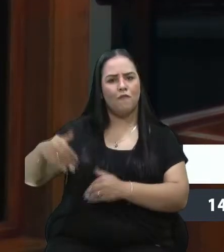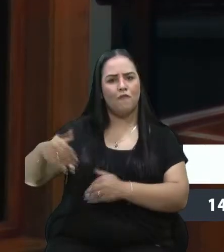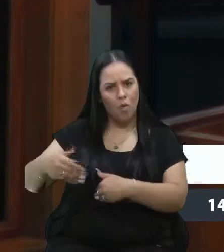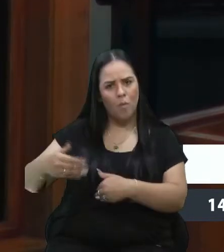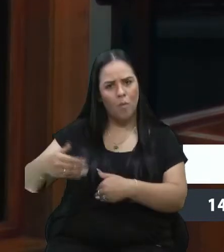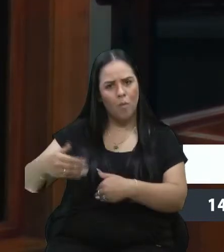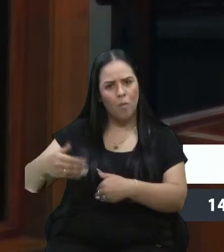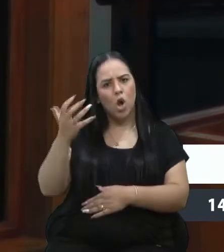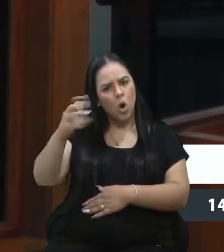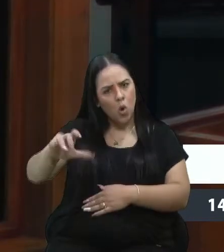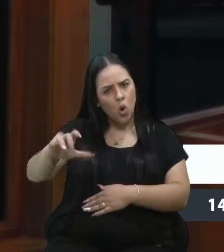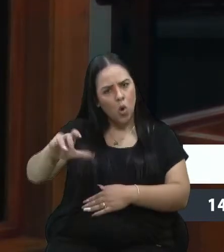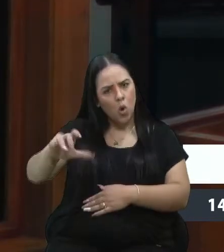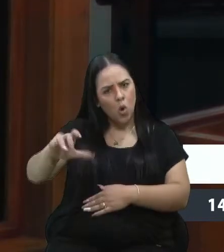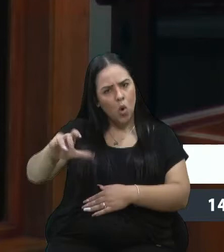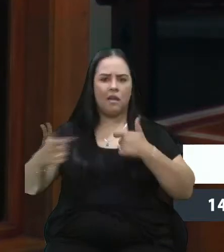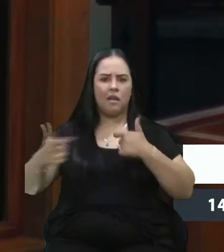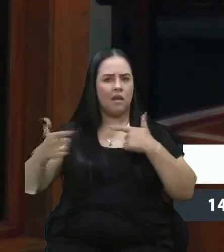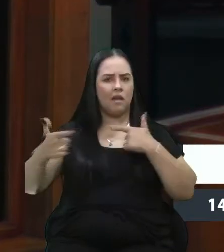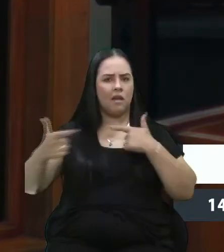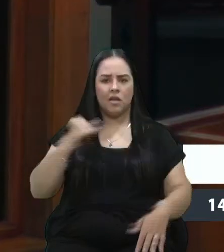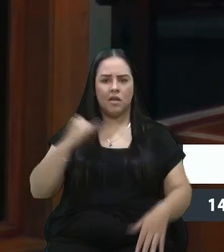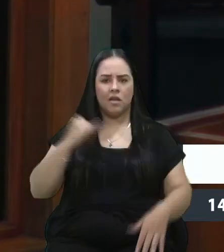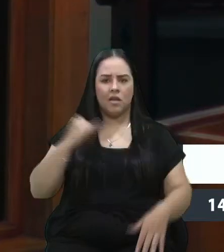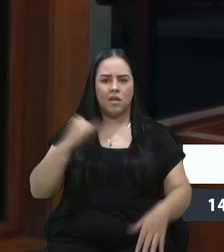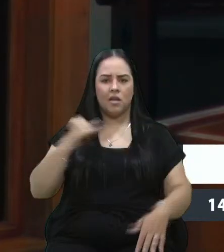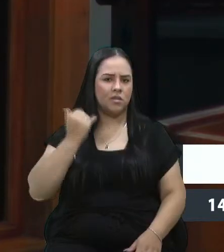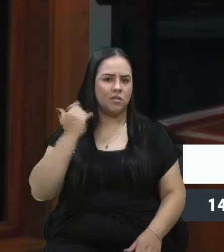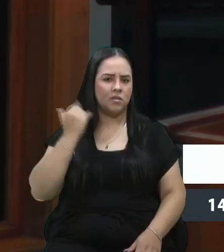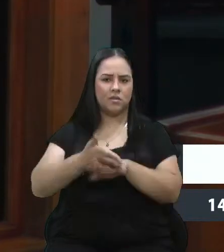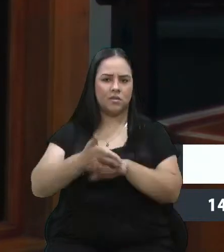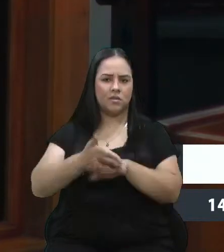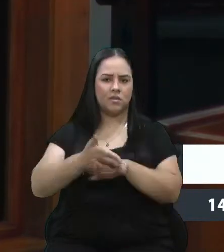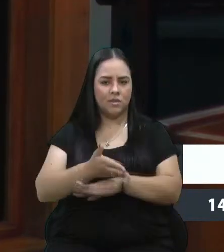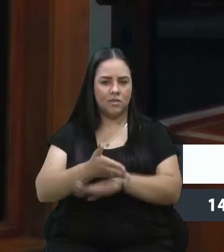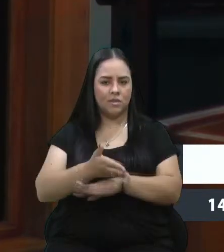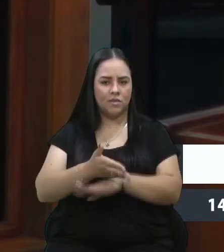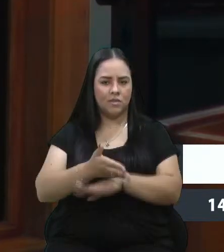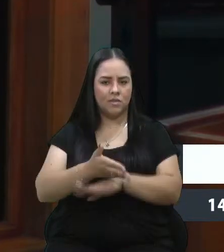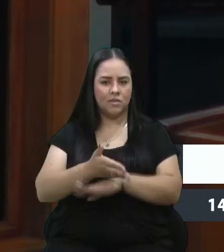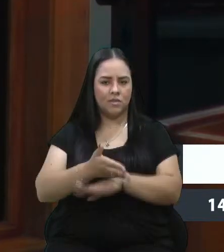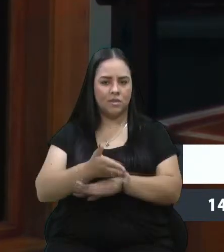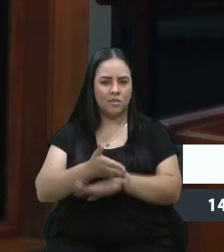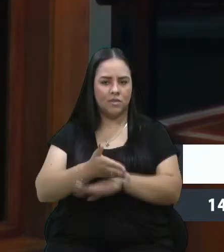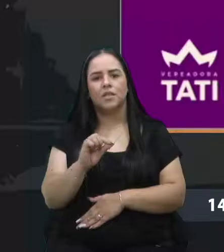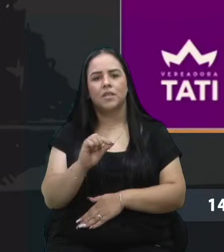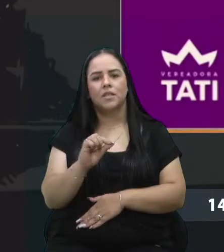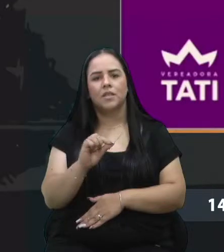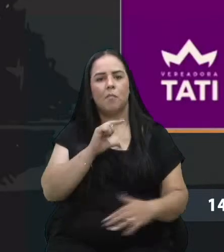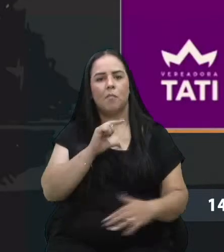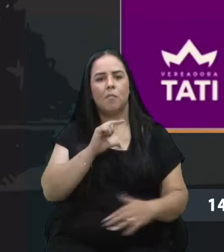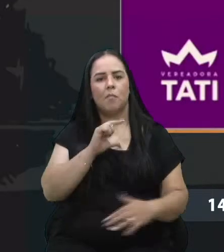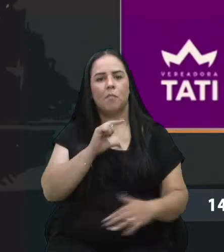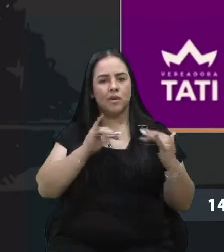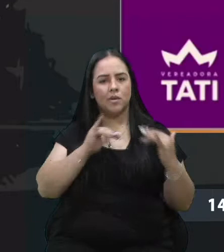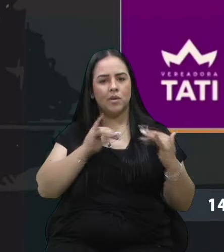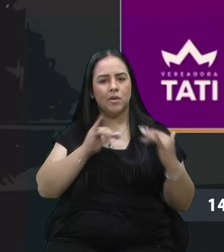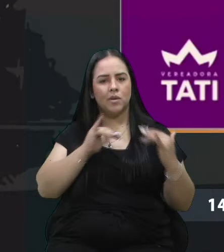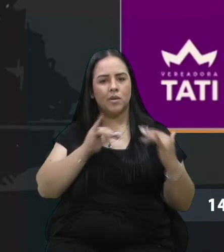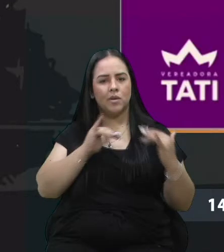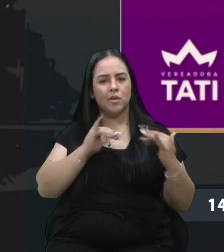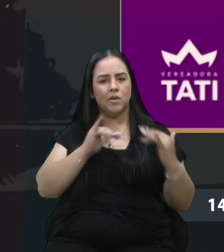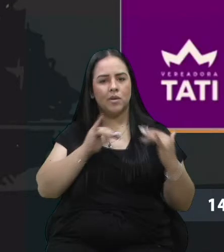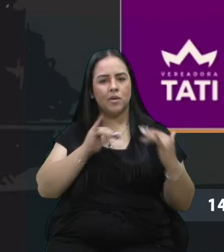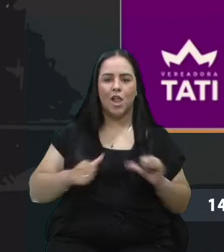mulheres foi de fundamental importância para que se consolidasse movimentos que trouxessem o